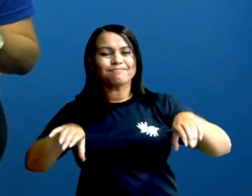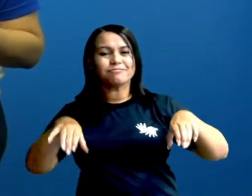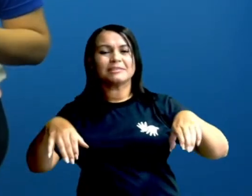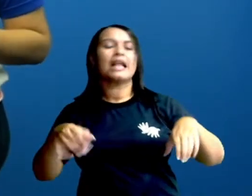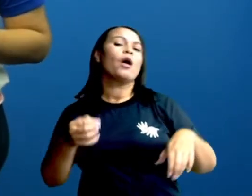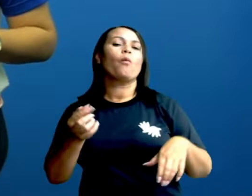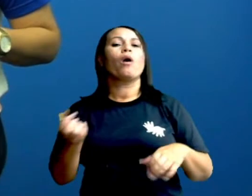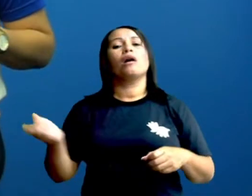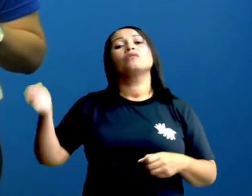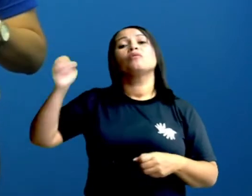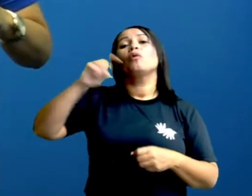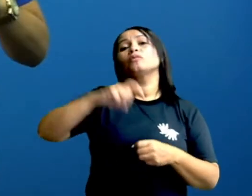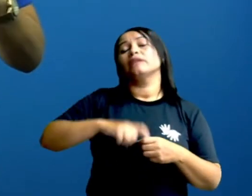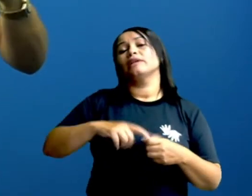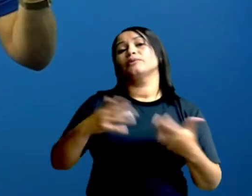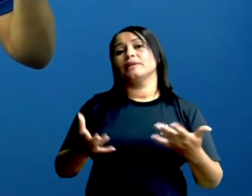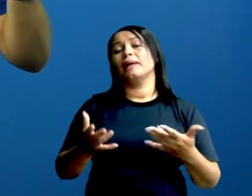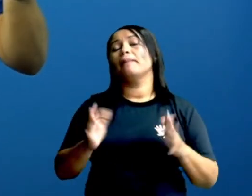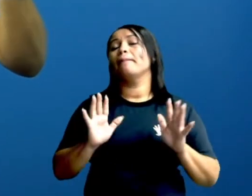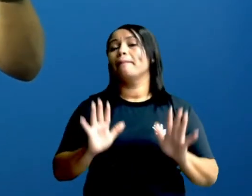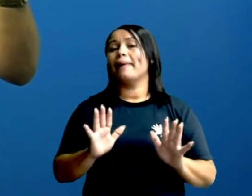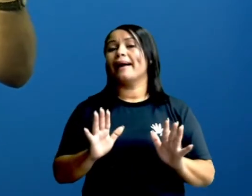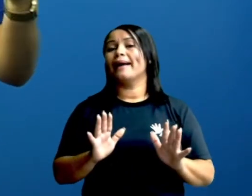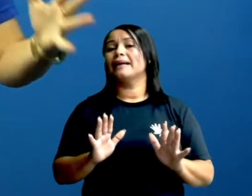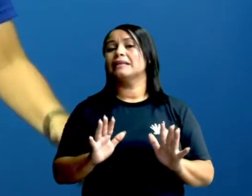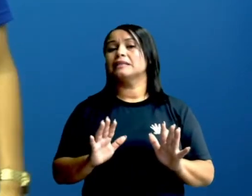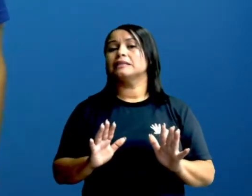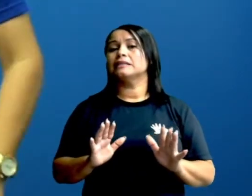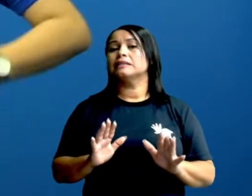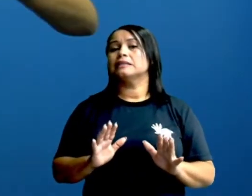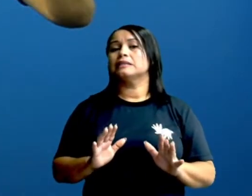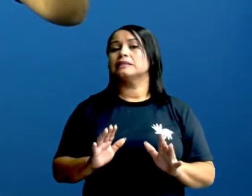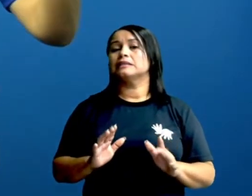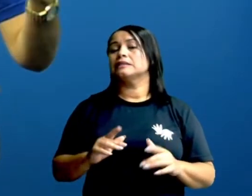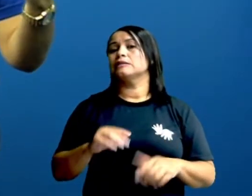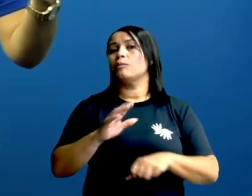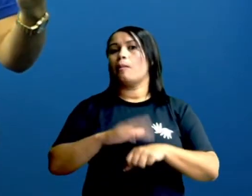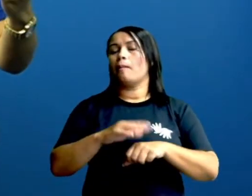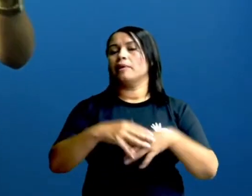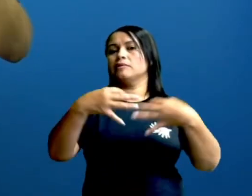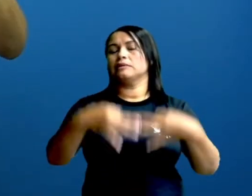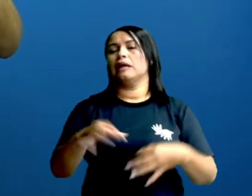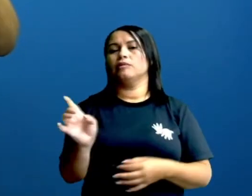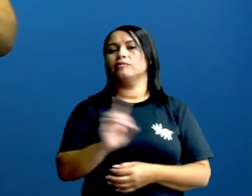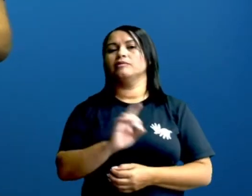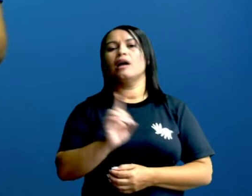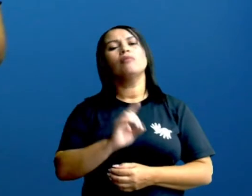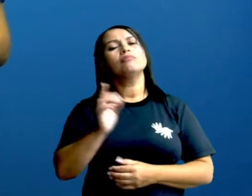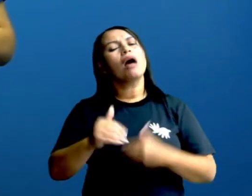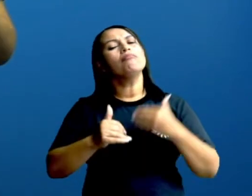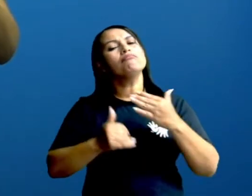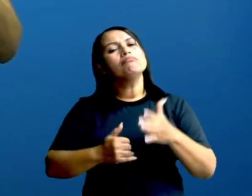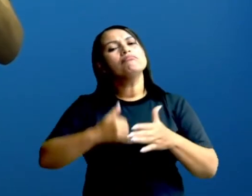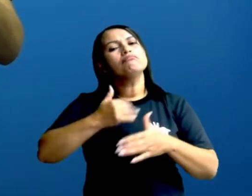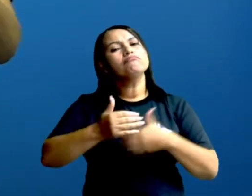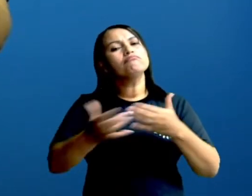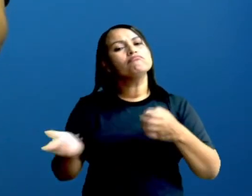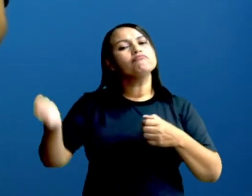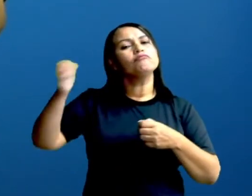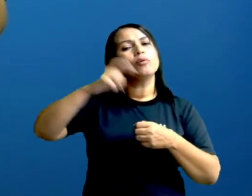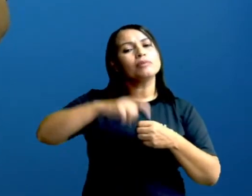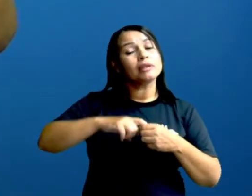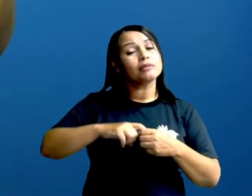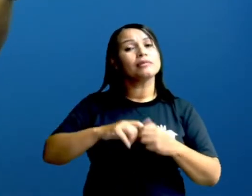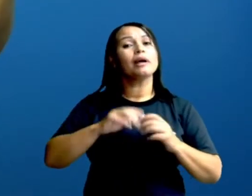voltando, né? Mas ainda não está naquele aí momento certo, né? Está voltando aos pouquinhos. Mas